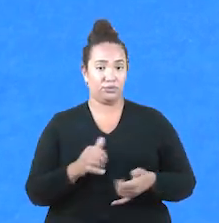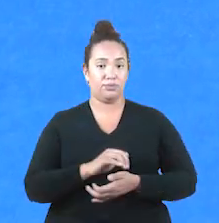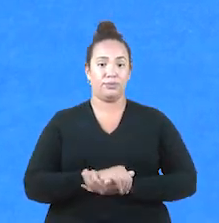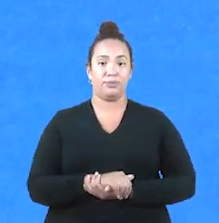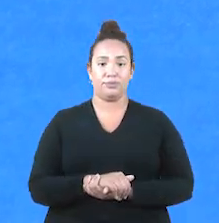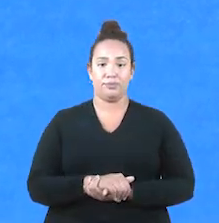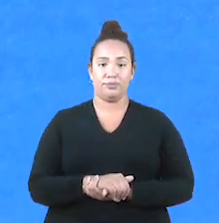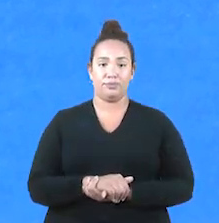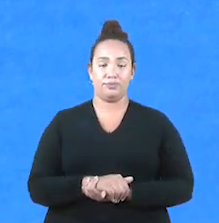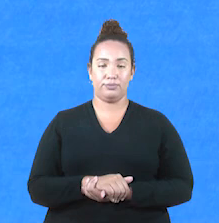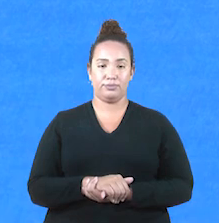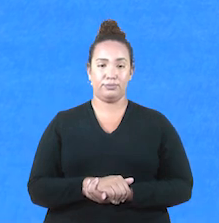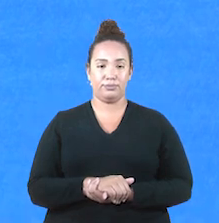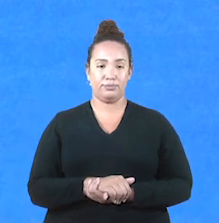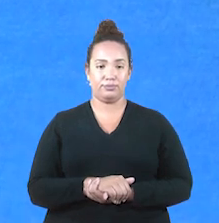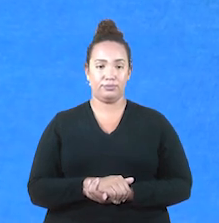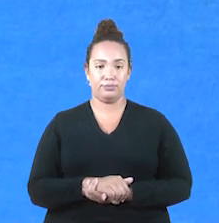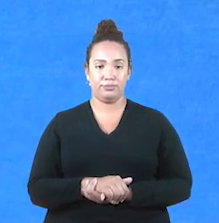1,